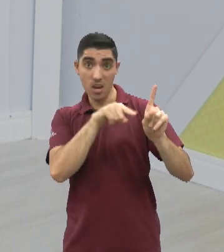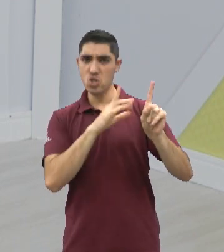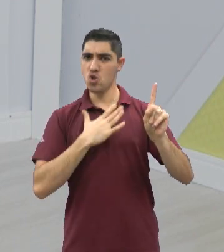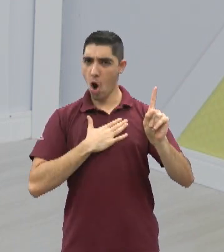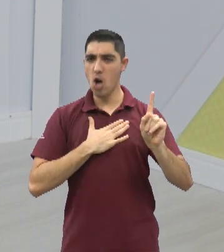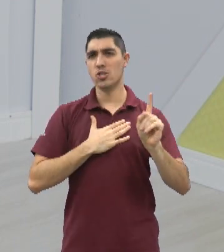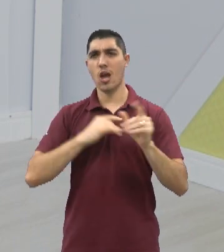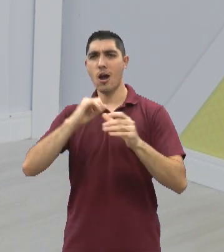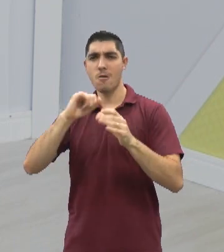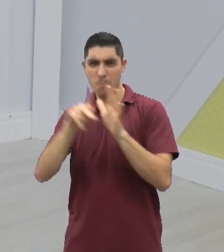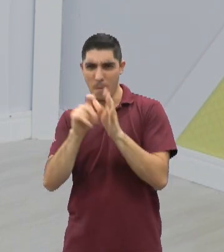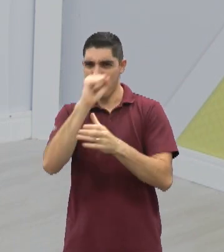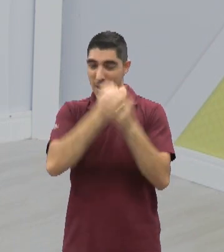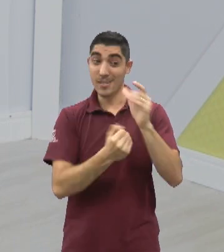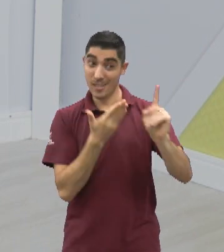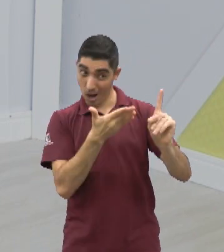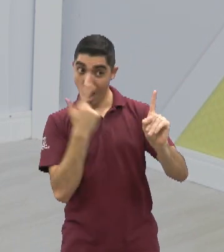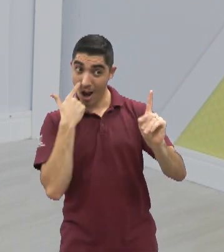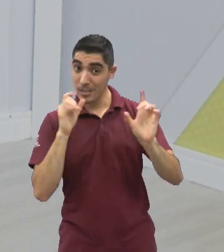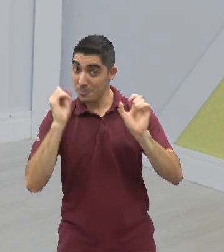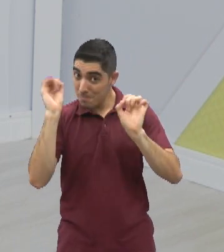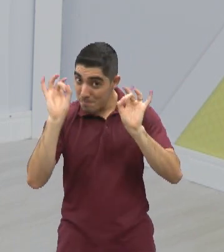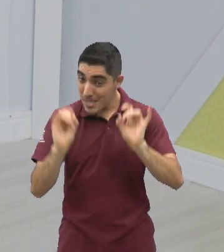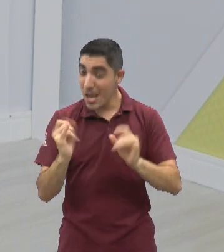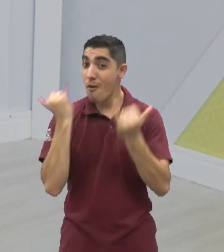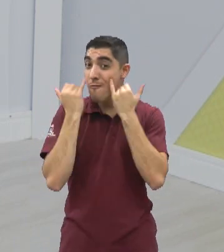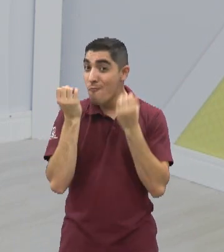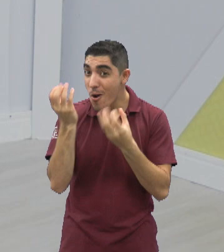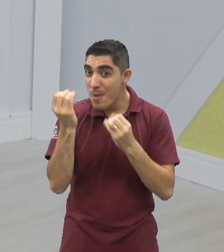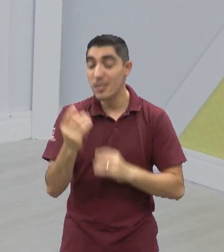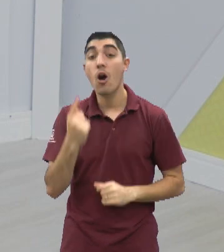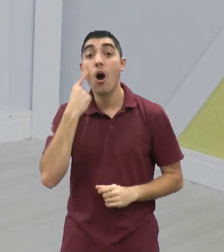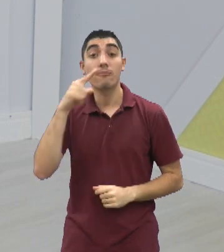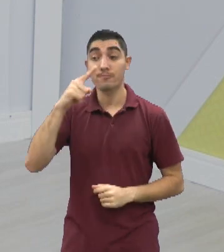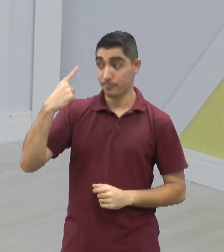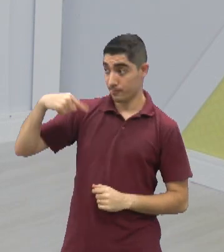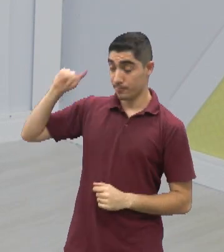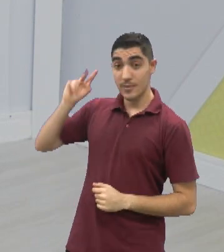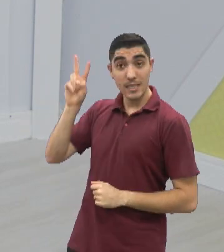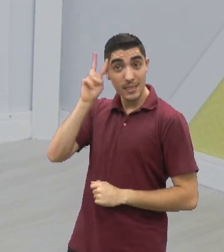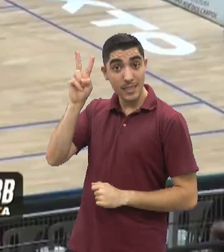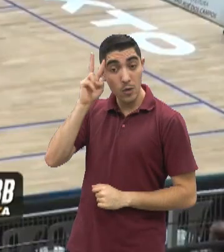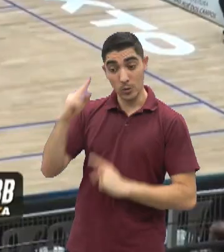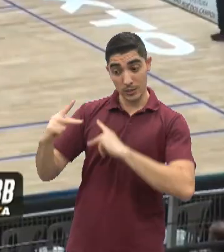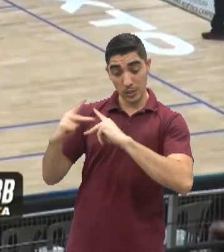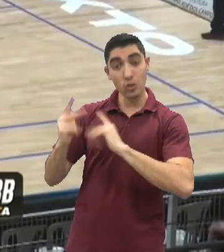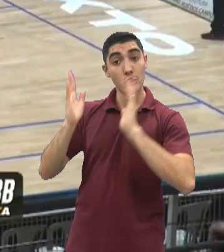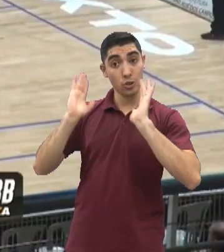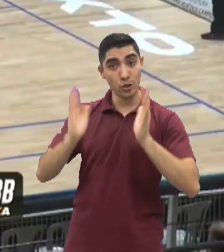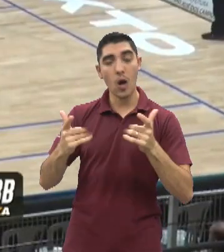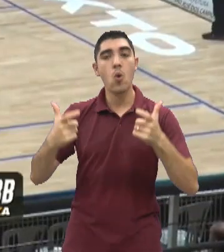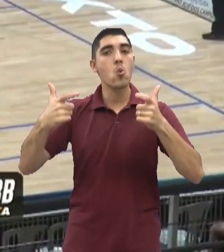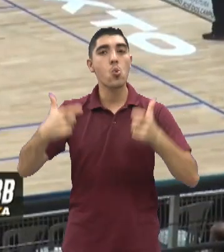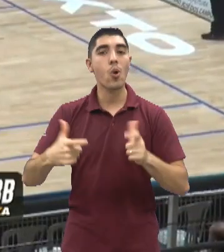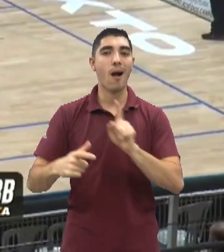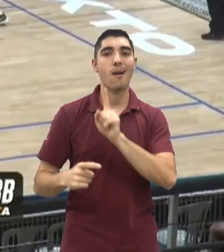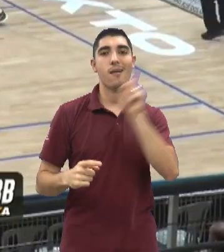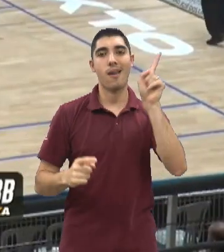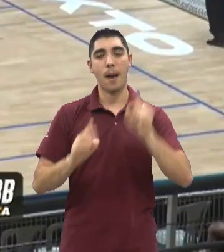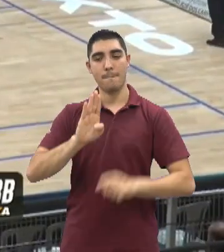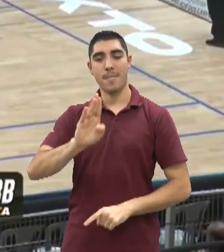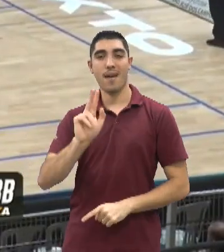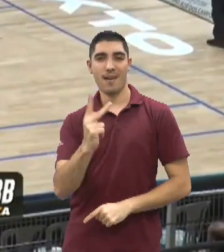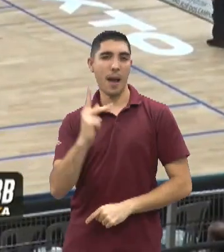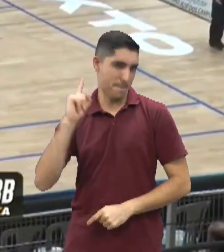Então, essa vai para você, viu, Jean? Olha só, porque na última segunda-feira, São José Basquetebol foi até a Arena UniBH para encarar o